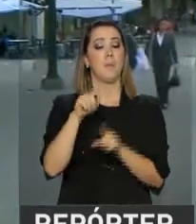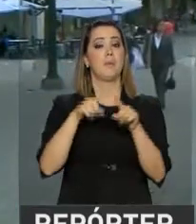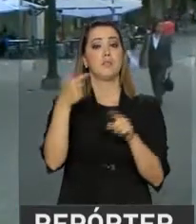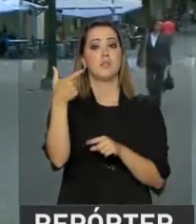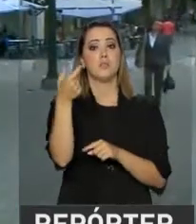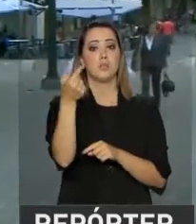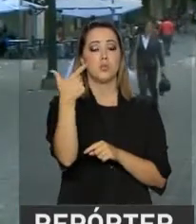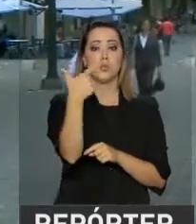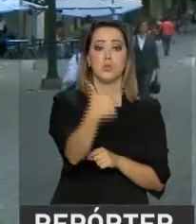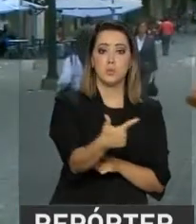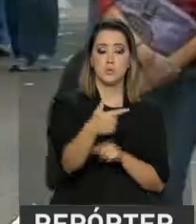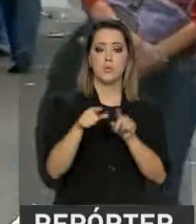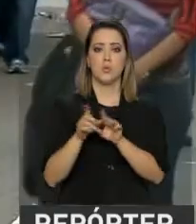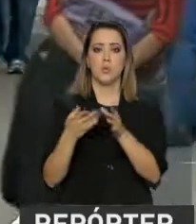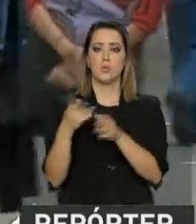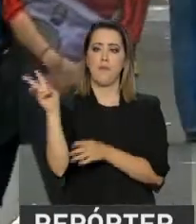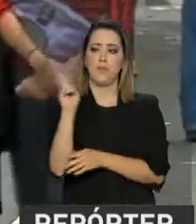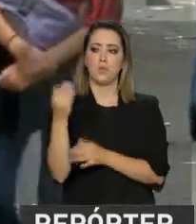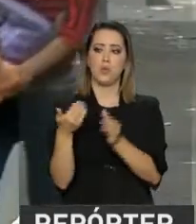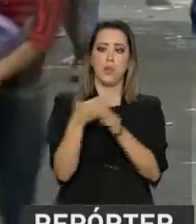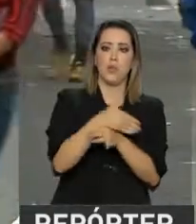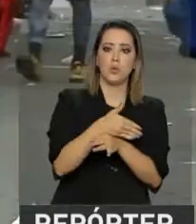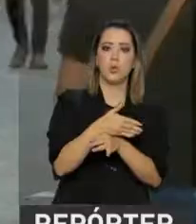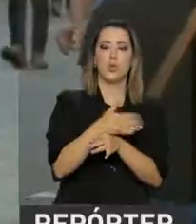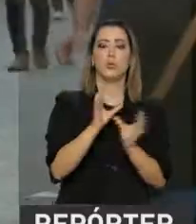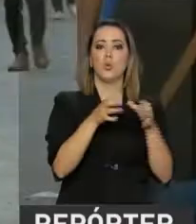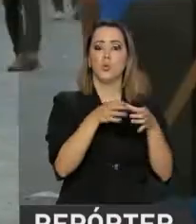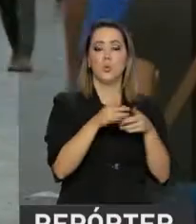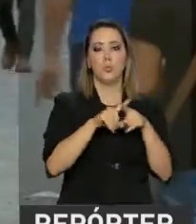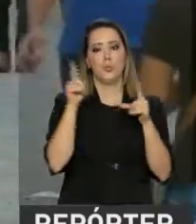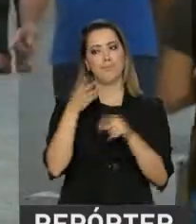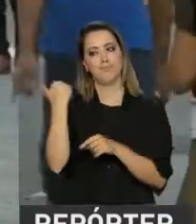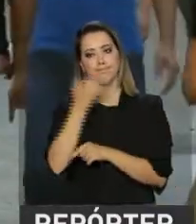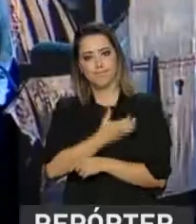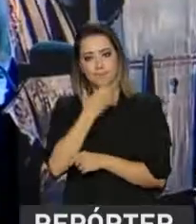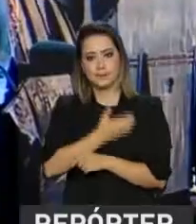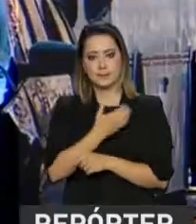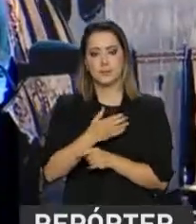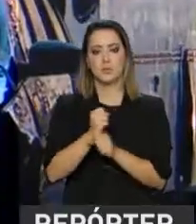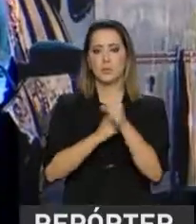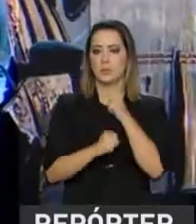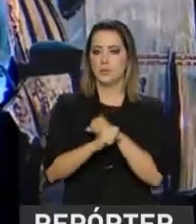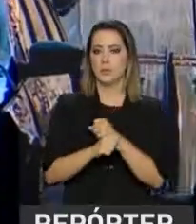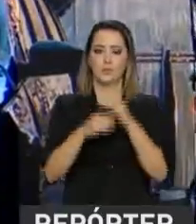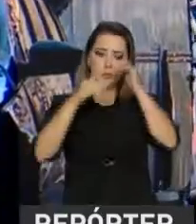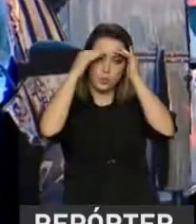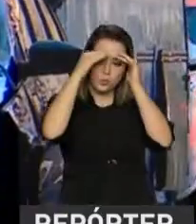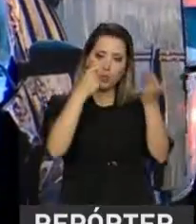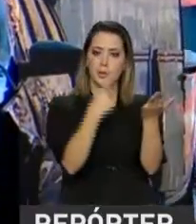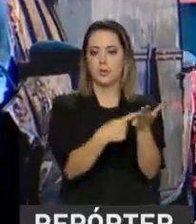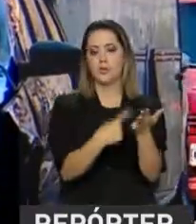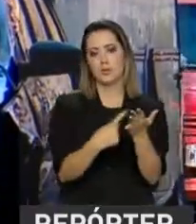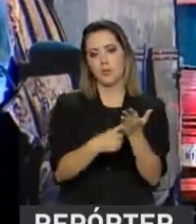do grupo definitivamente mas o país está suspenso desde dezembro do ano passado por descumprirem os compromissos assumidos